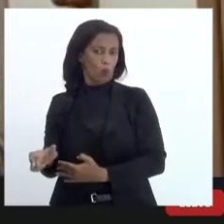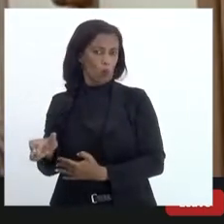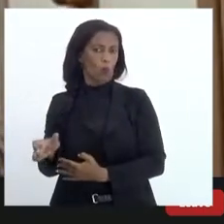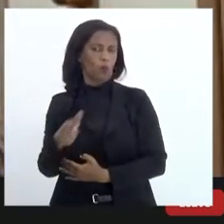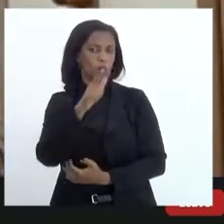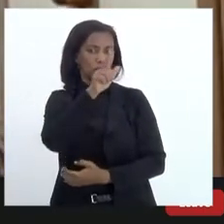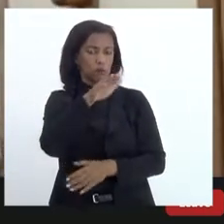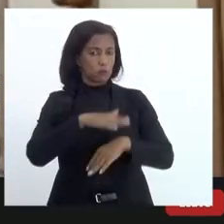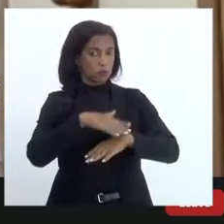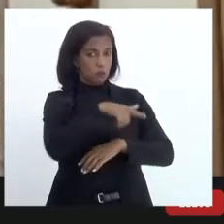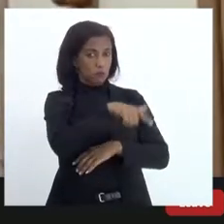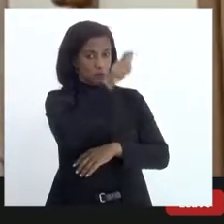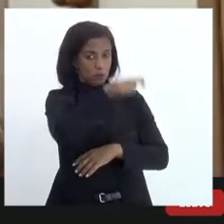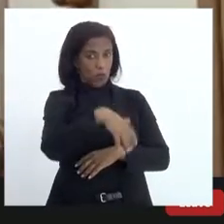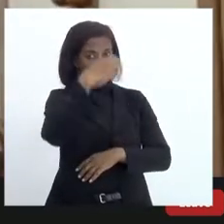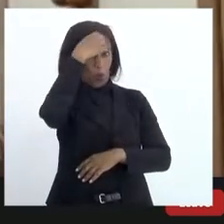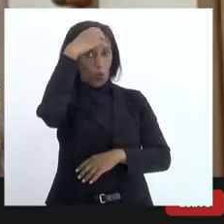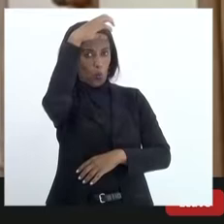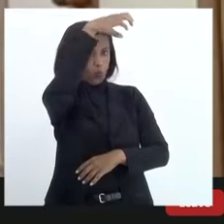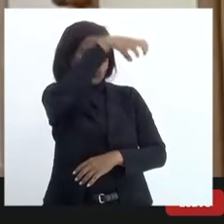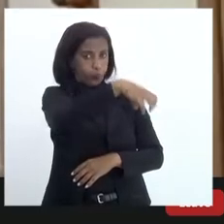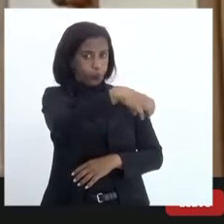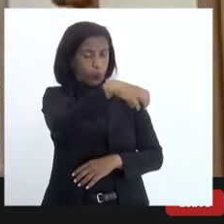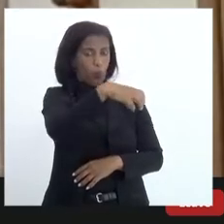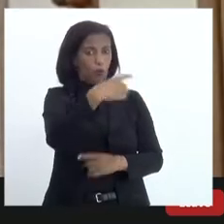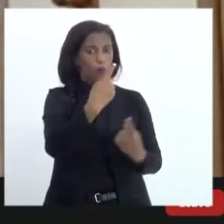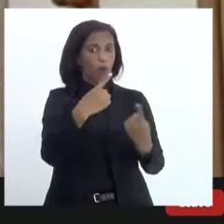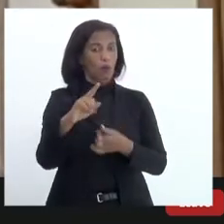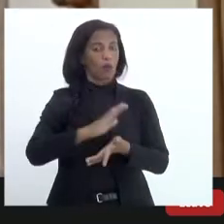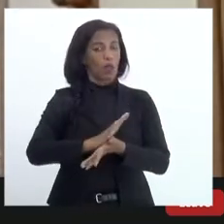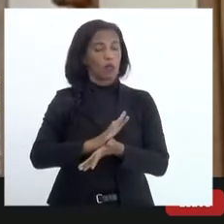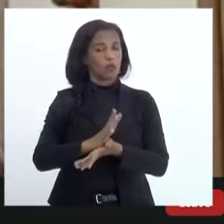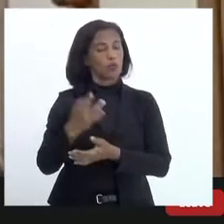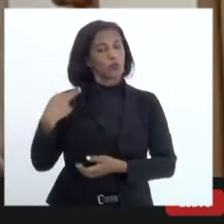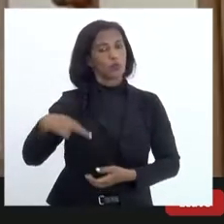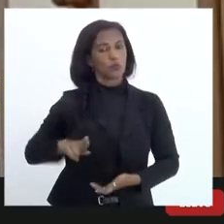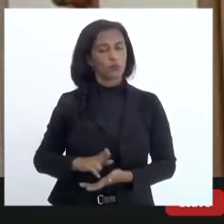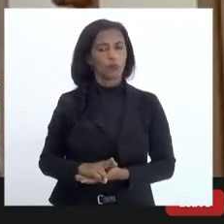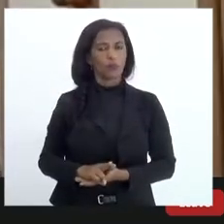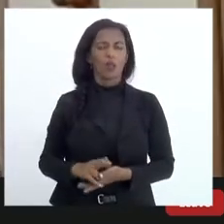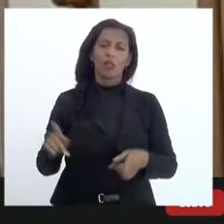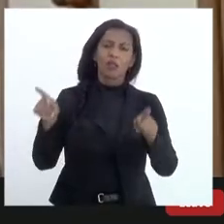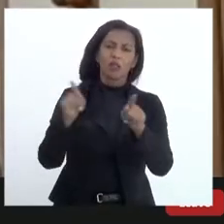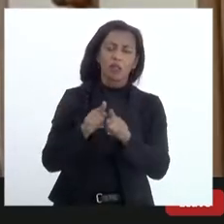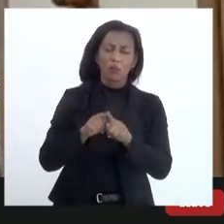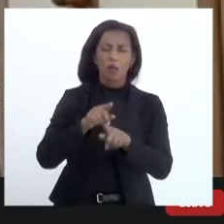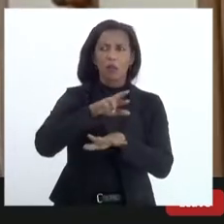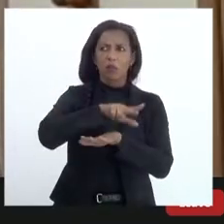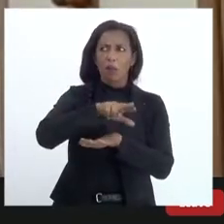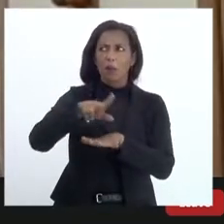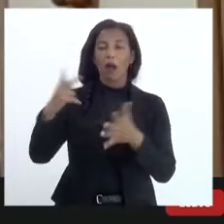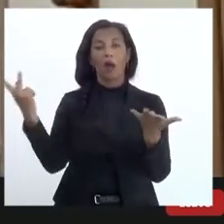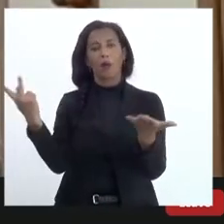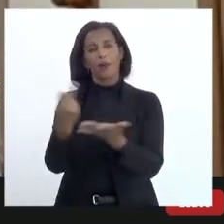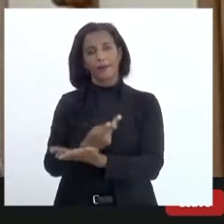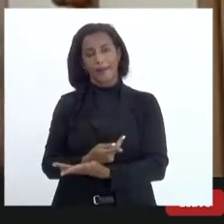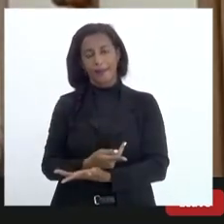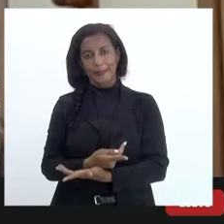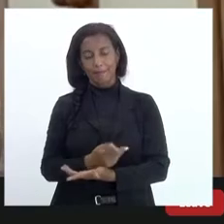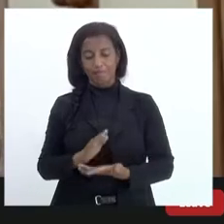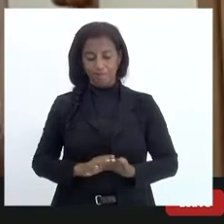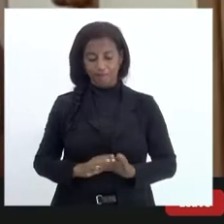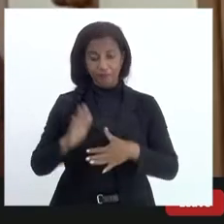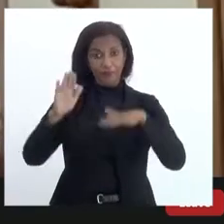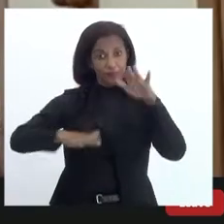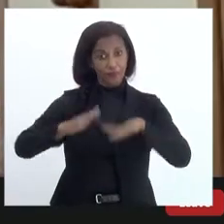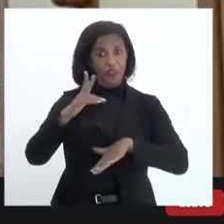crime racial, enfim, relacionado ao racismo religioso. Muitas vezes, o que acontece? a gente está